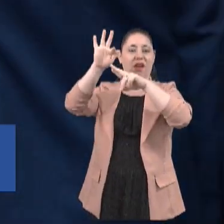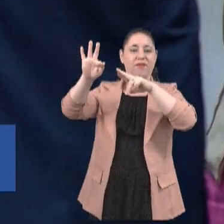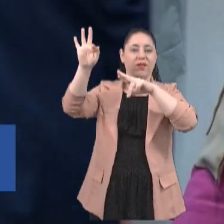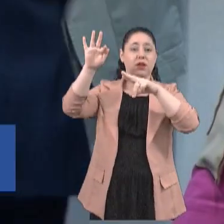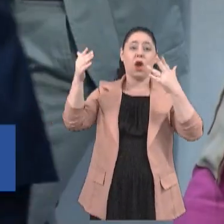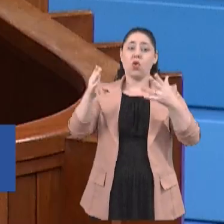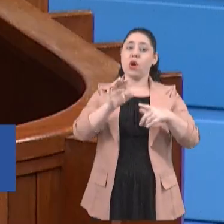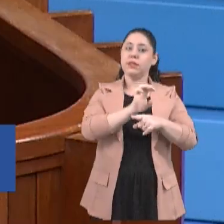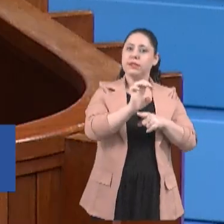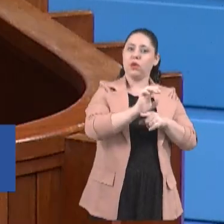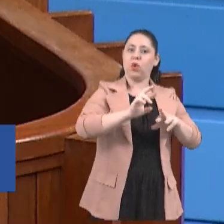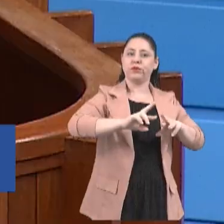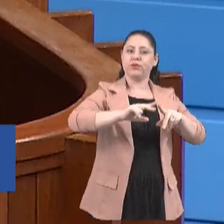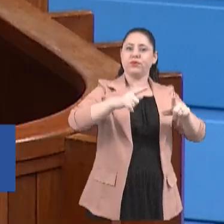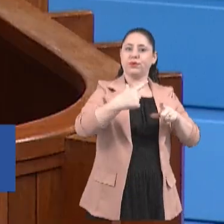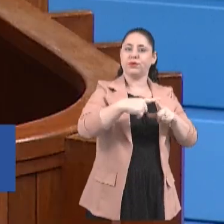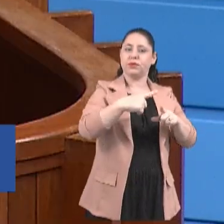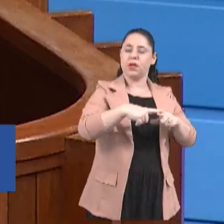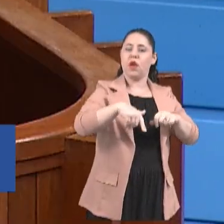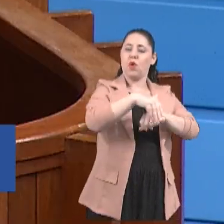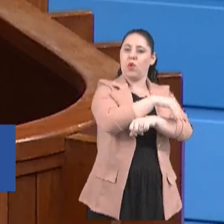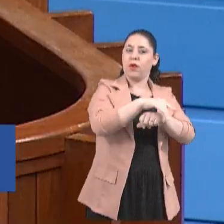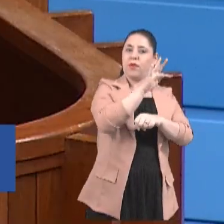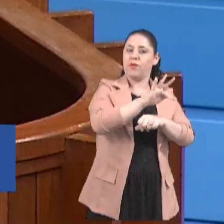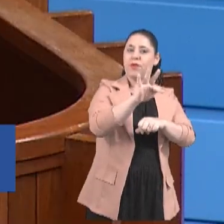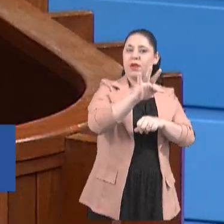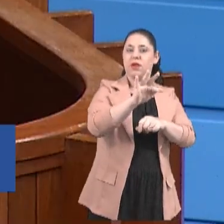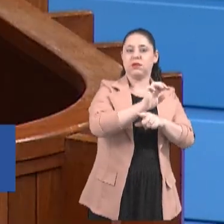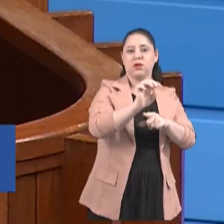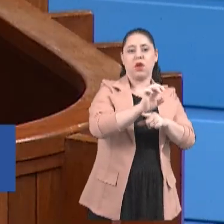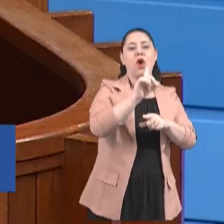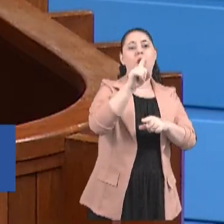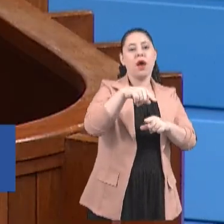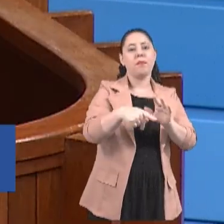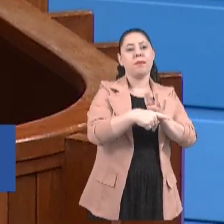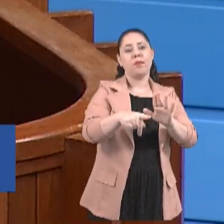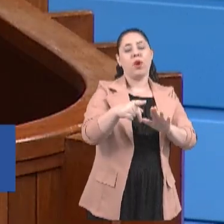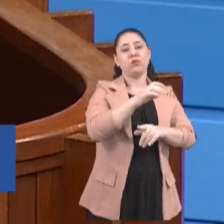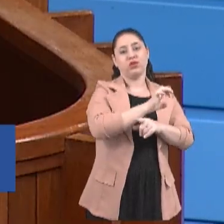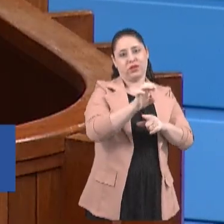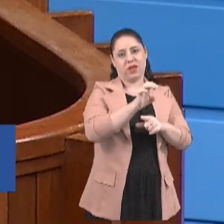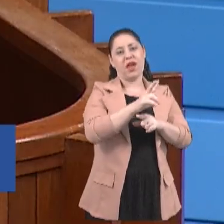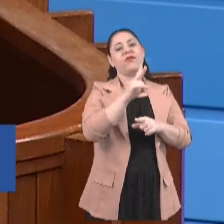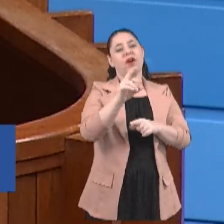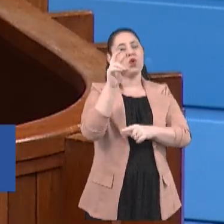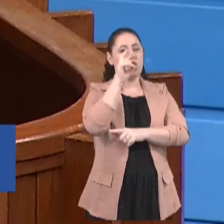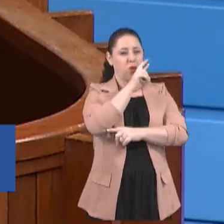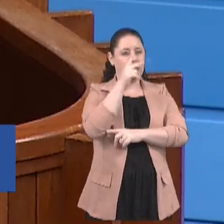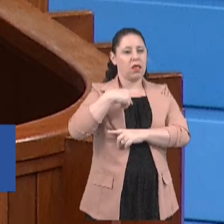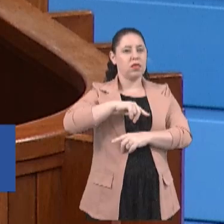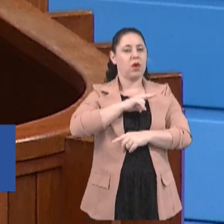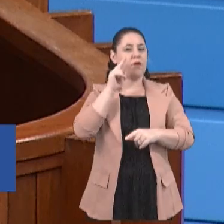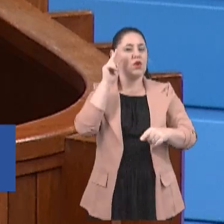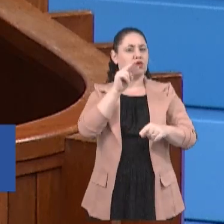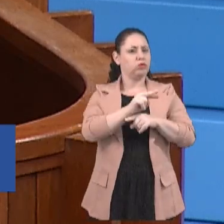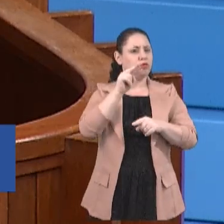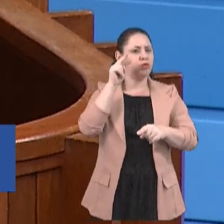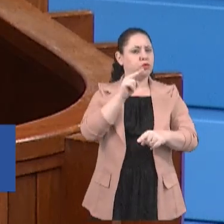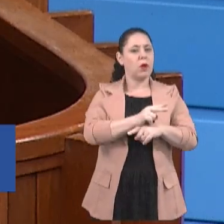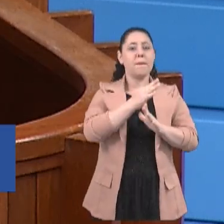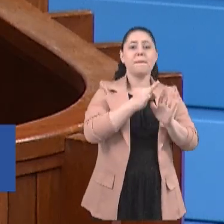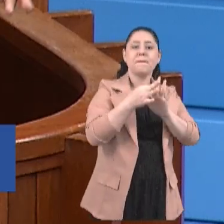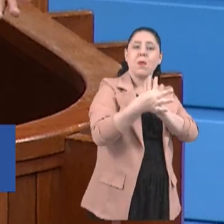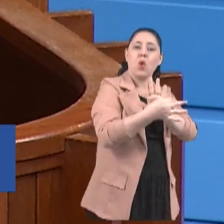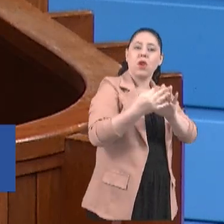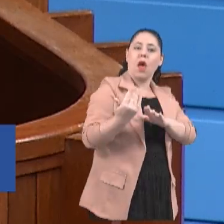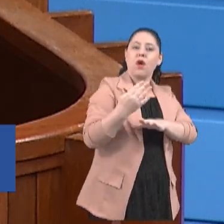concessões estaduais, porque tanto as rodovias federais como as estaduais vão ser concedidas pelo Estado e nós vamos poder acompanhar, fiscalizar e